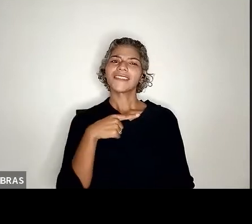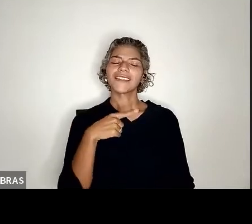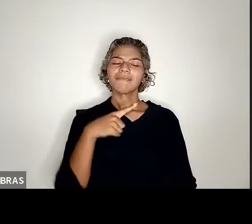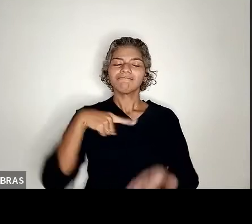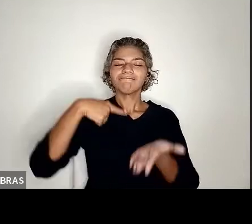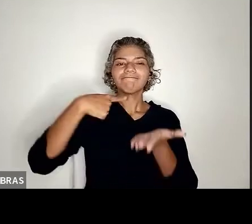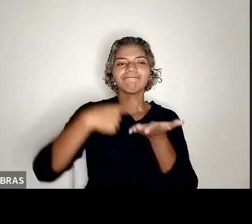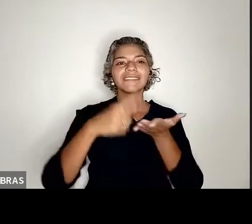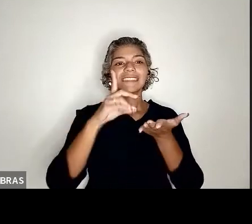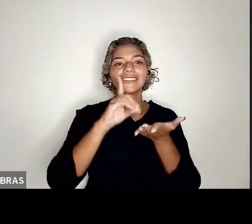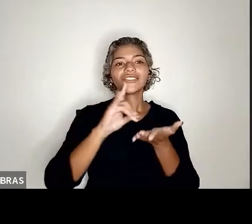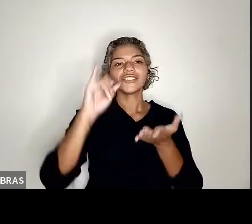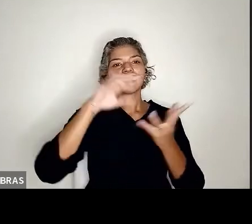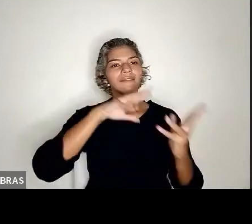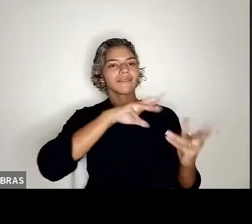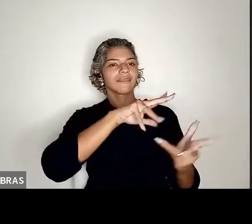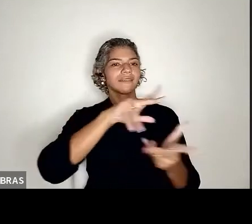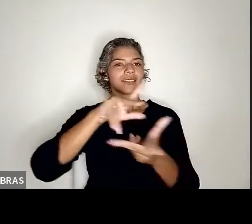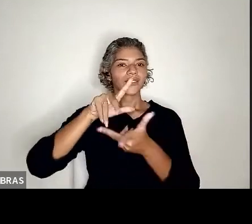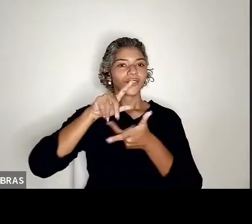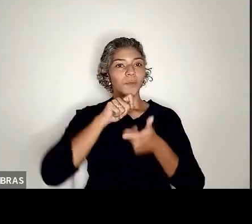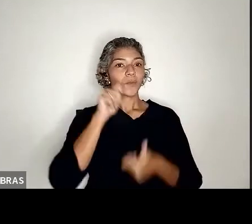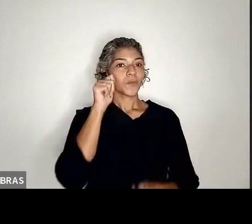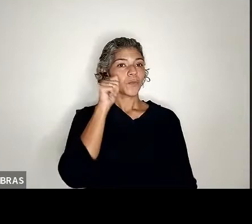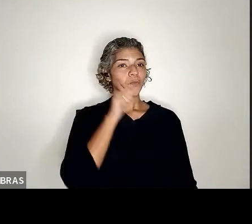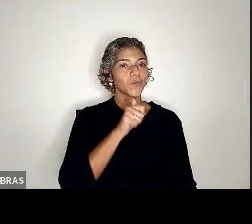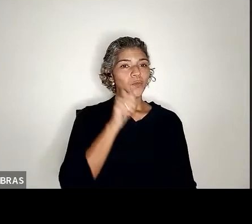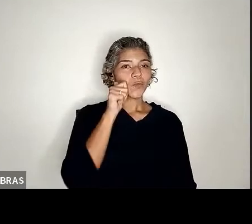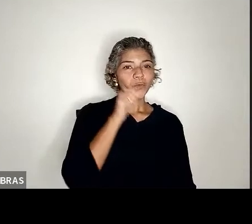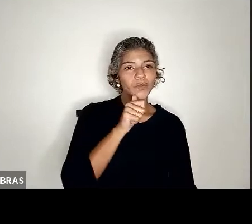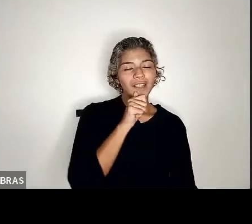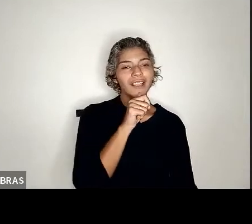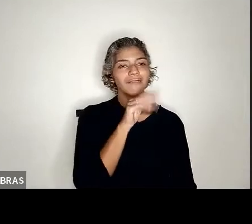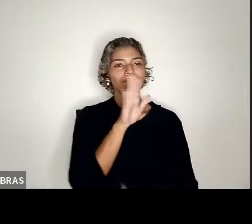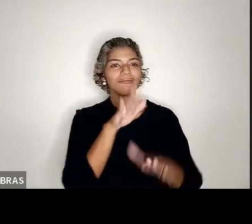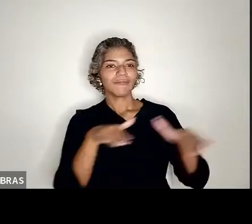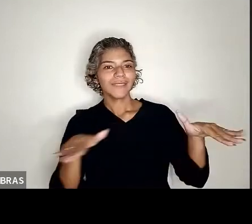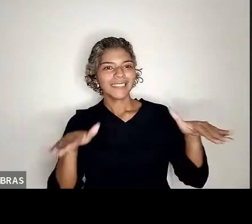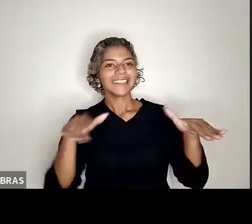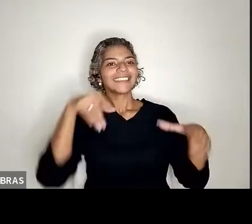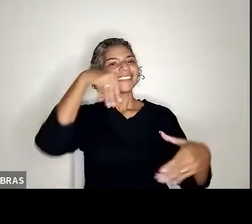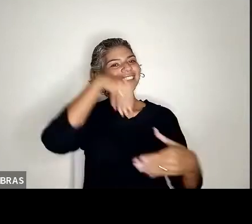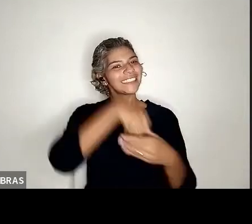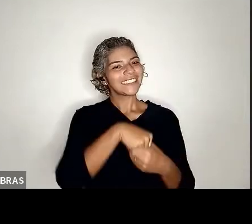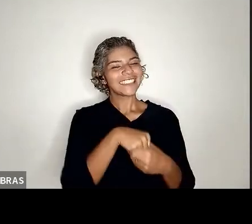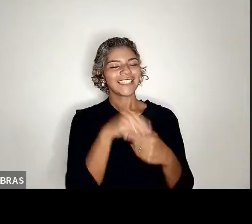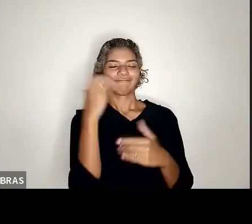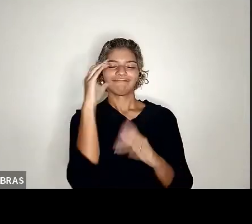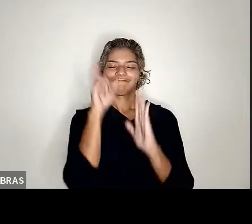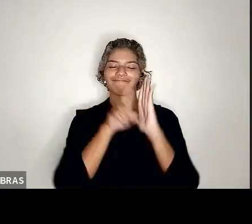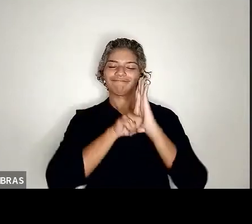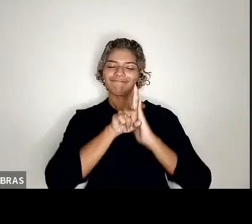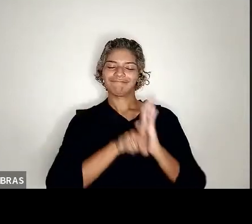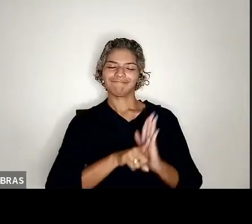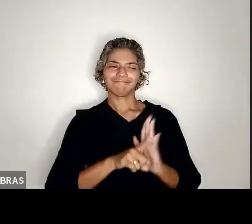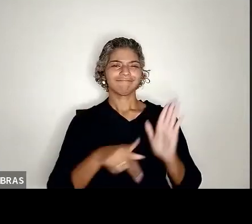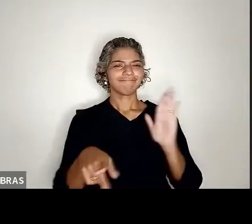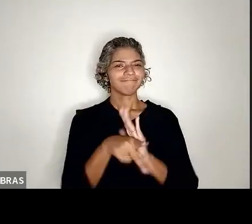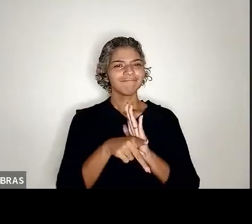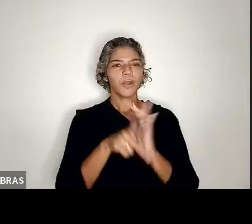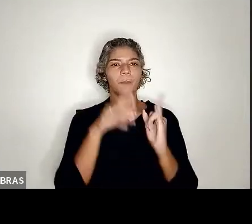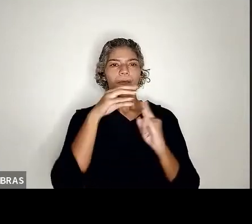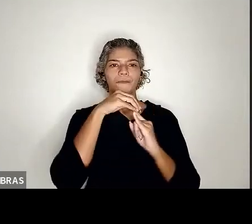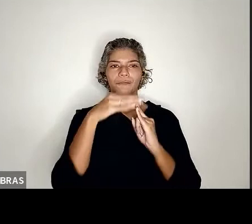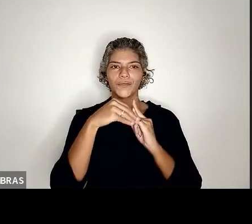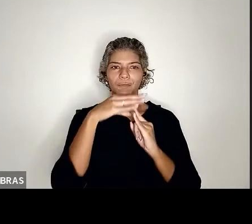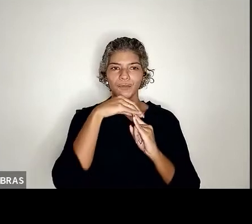das Mulheres e Meninas na Ciência, promovida pela Fundação Oswaldo Cruz. As atividades começaram,